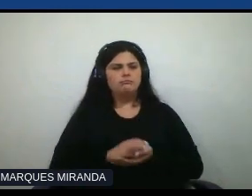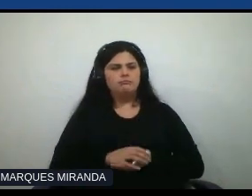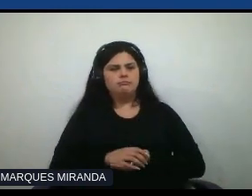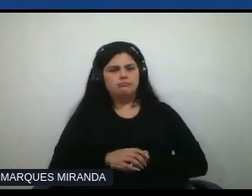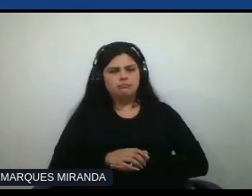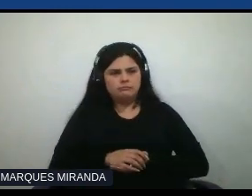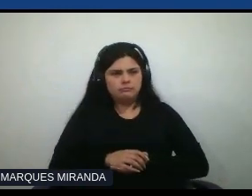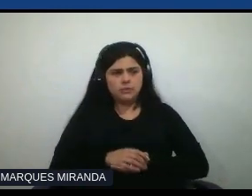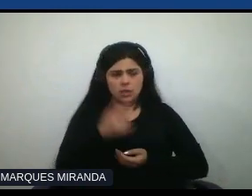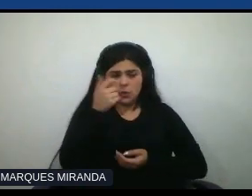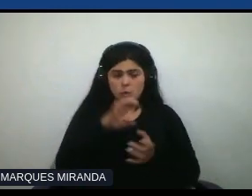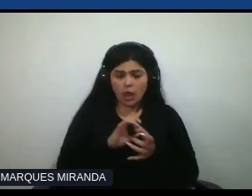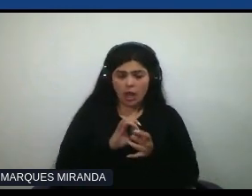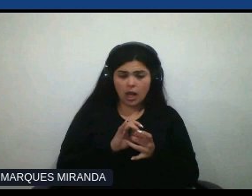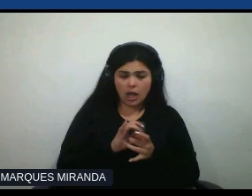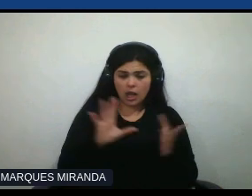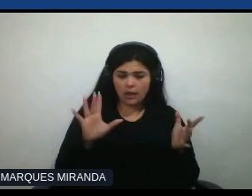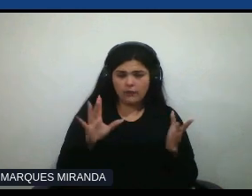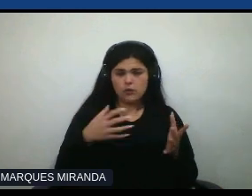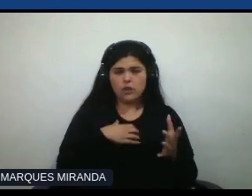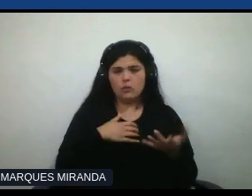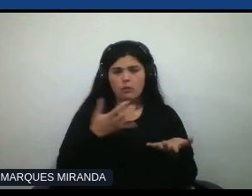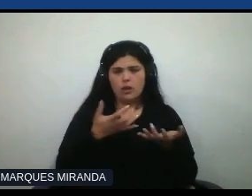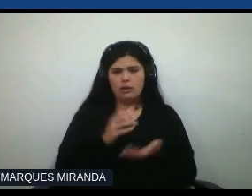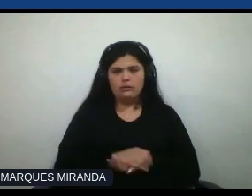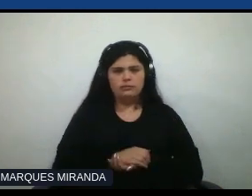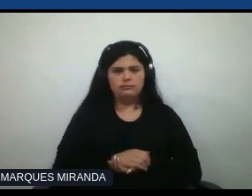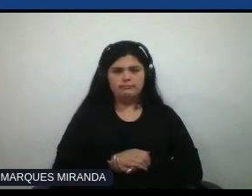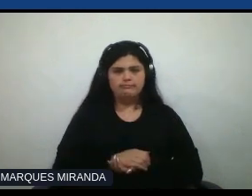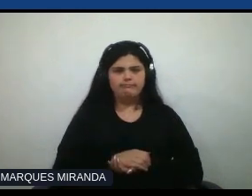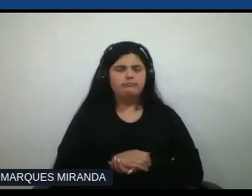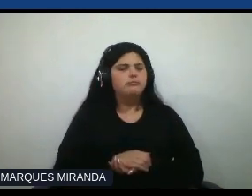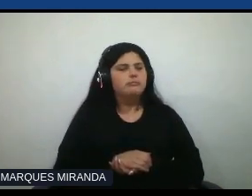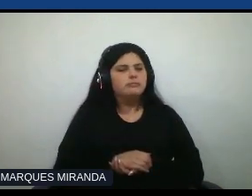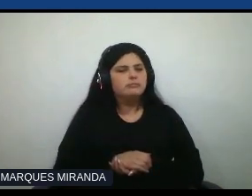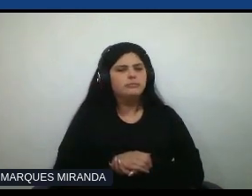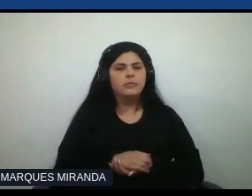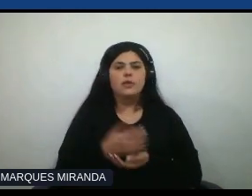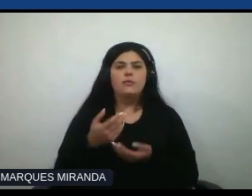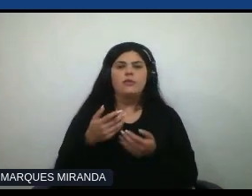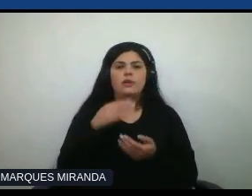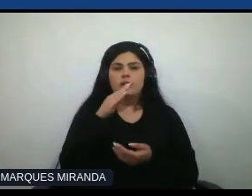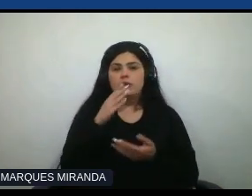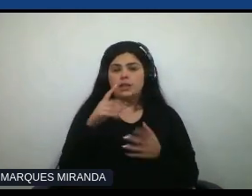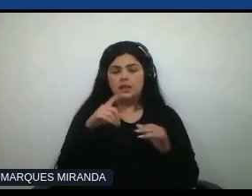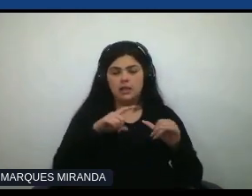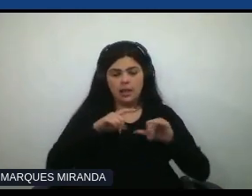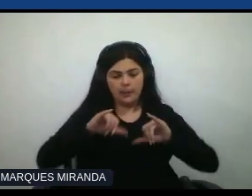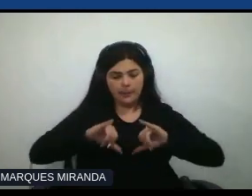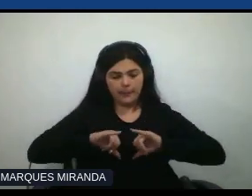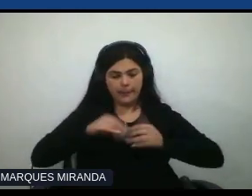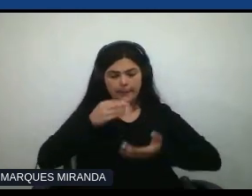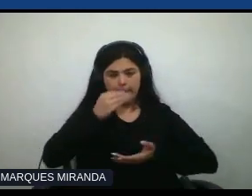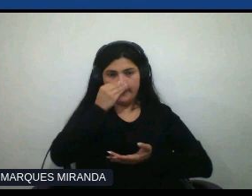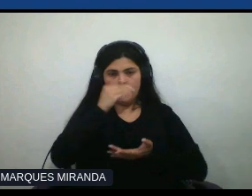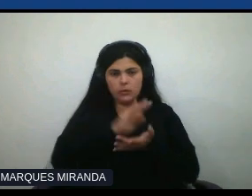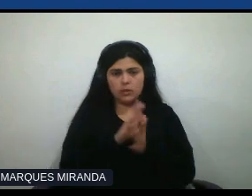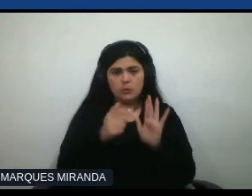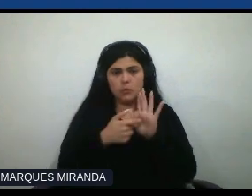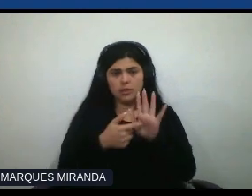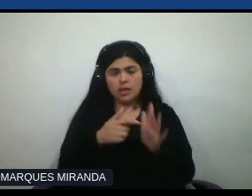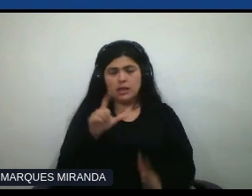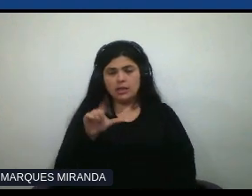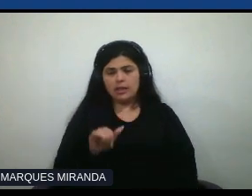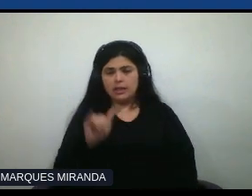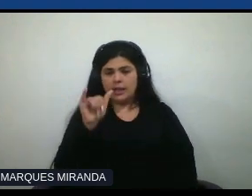Se eu sou livre para me comportar de maneira do jeito que eu quero nessa empresa. Eu vou sofrer algum tipo de preconceito, eu posso mostrar que eu sou gay,